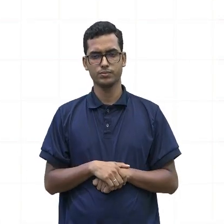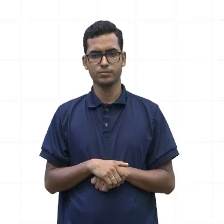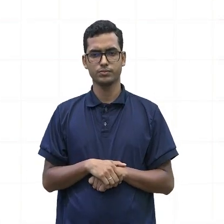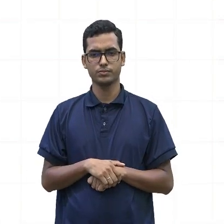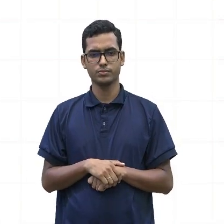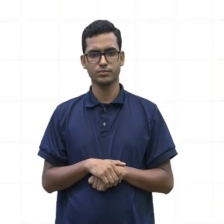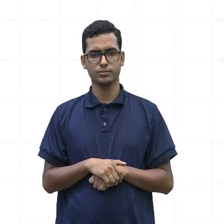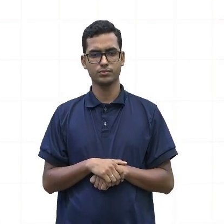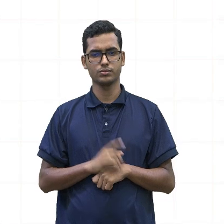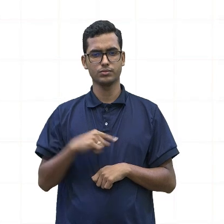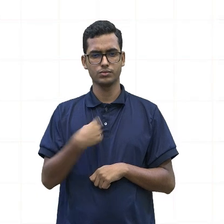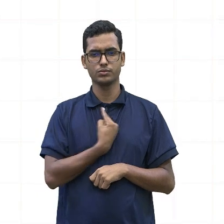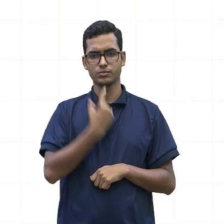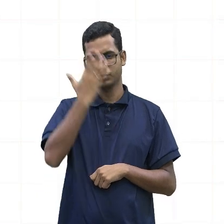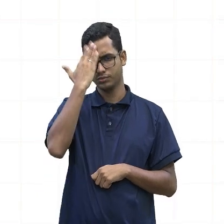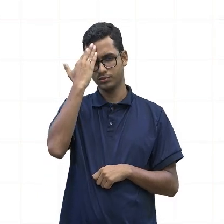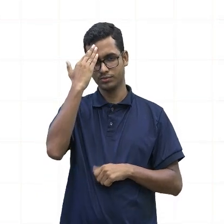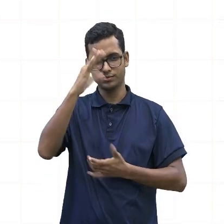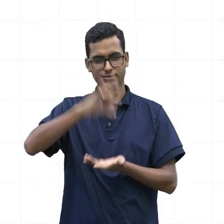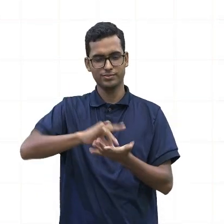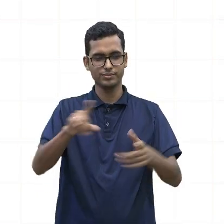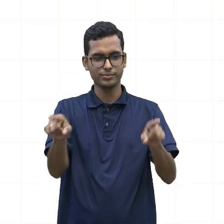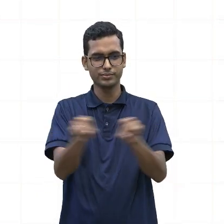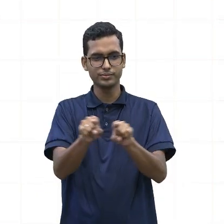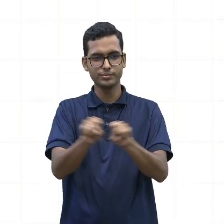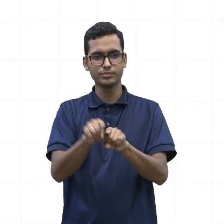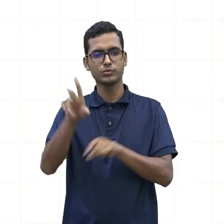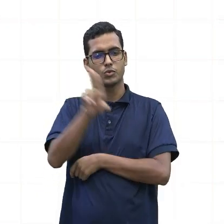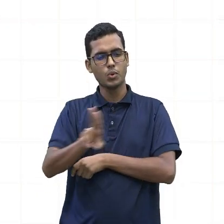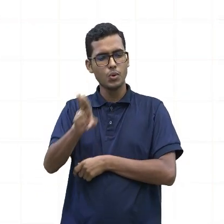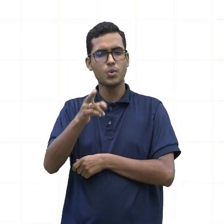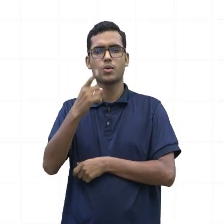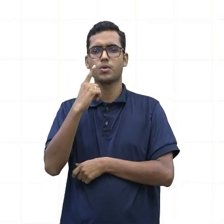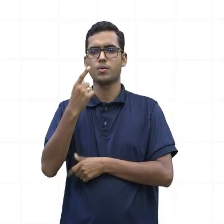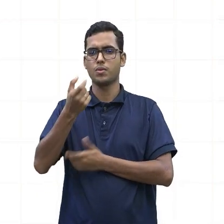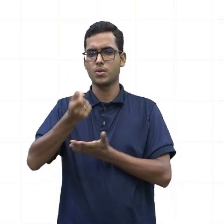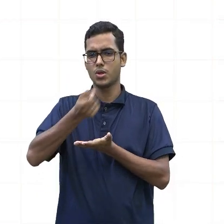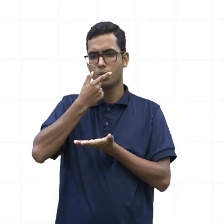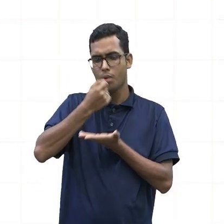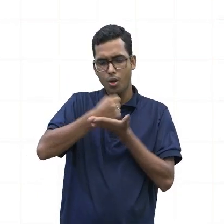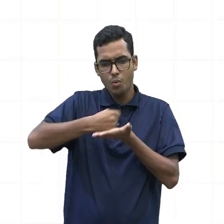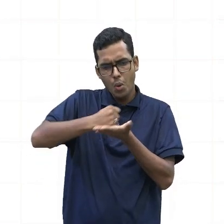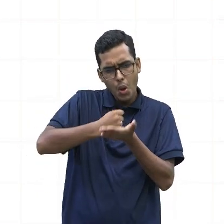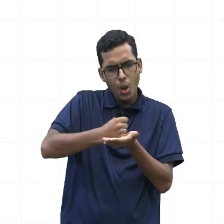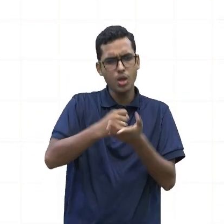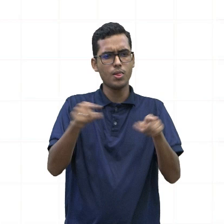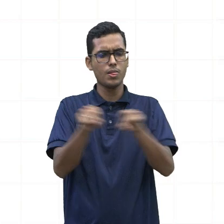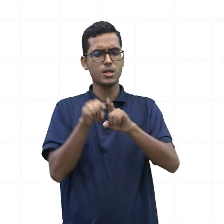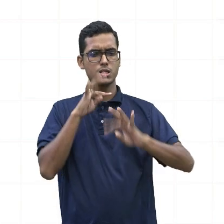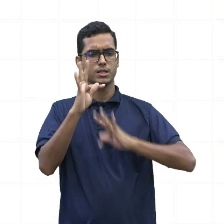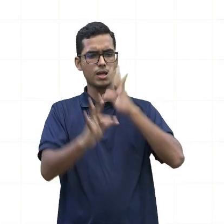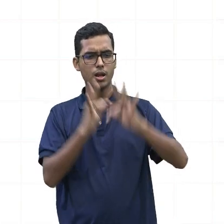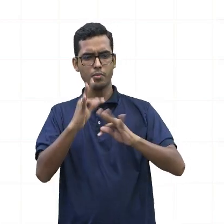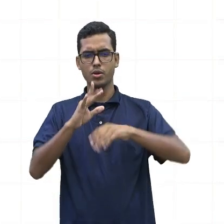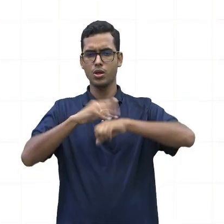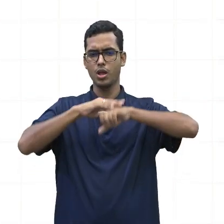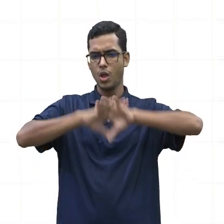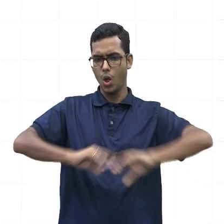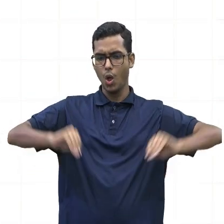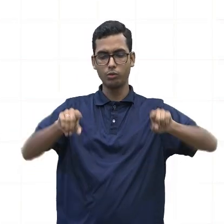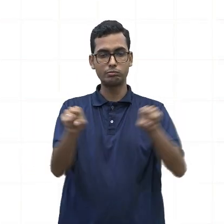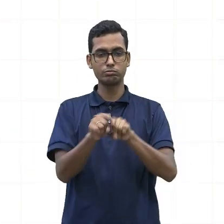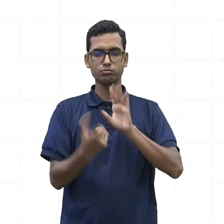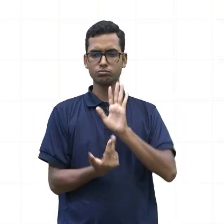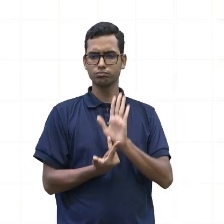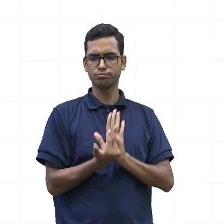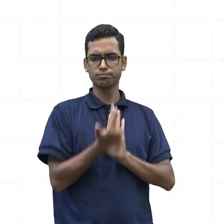todos nós temos acesso. Uso de medicamentos, terapias de cura, cirurgias e rituais que podiam